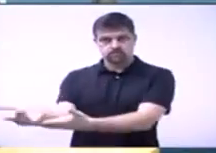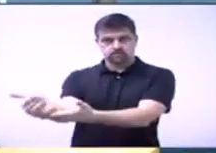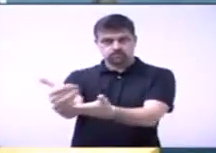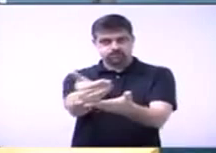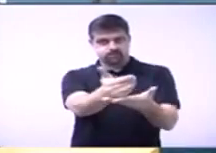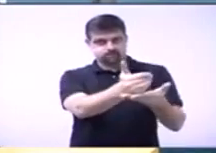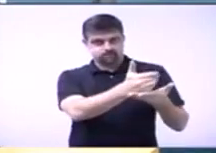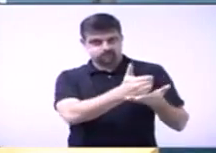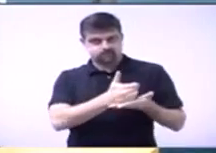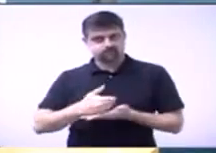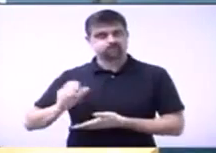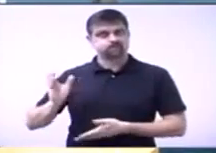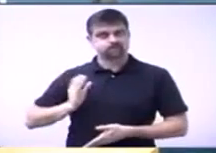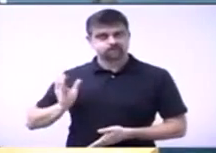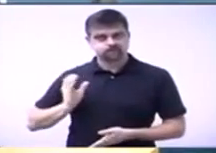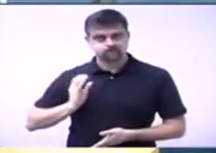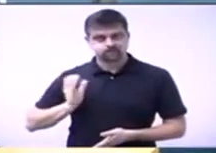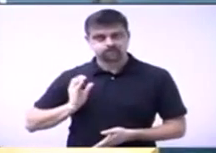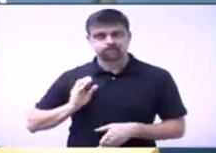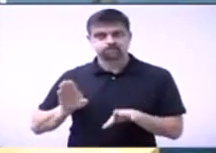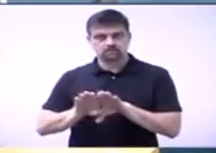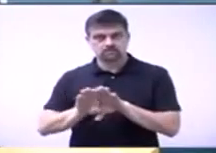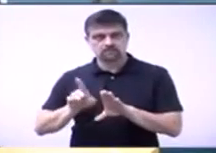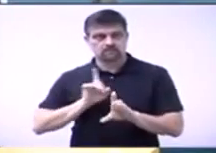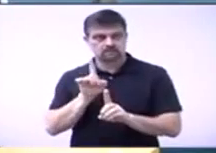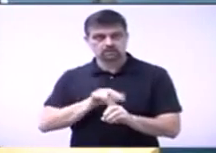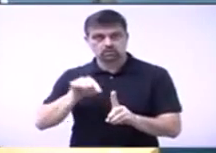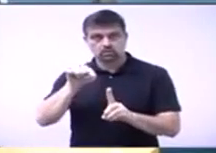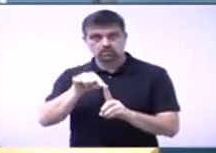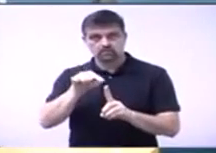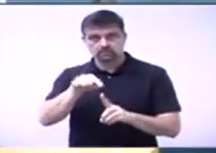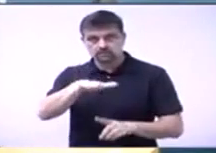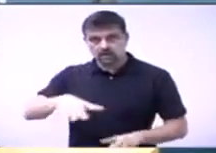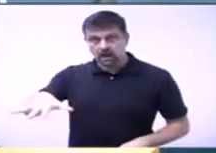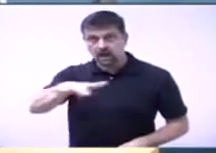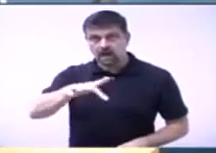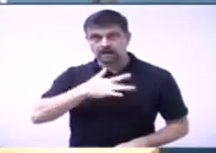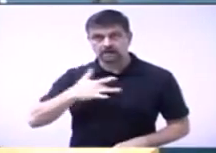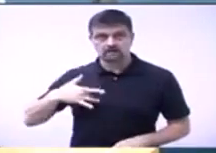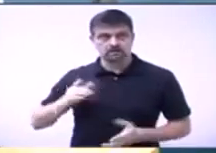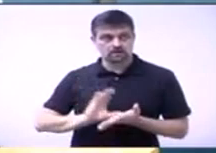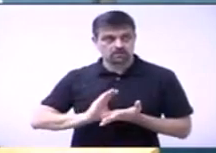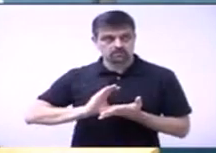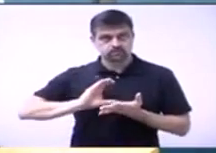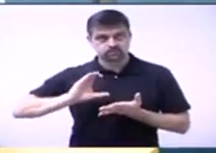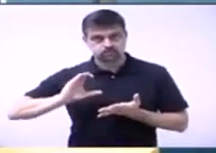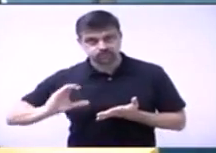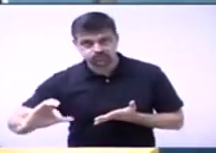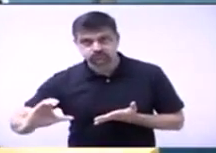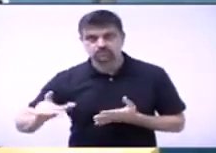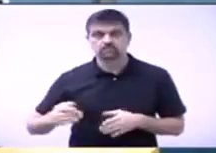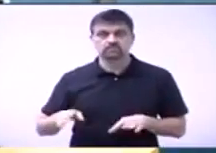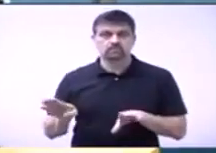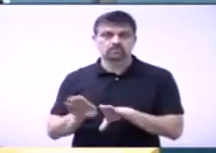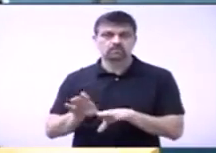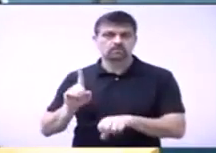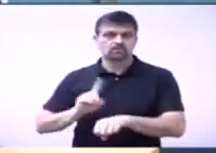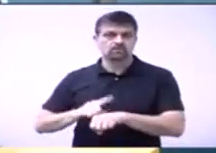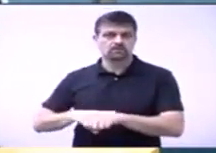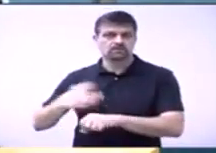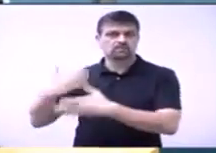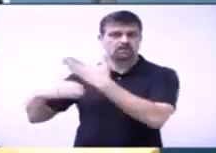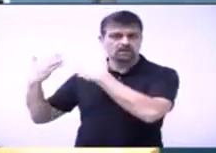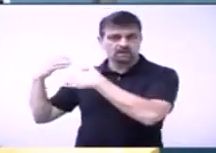Nós temos a arrecadação destinada hoje para a saúde, que há um tempo atrás, inclusive aqui foi usada a